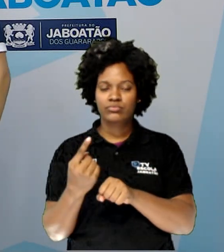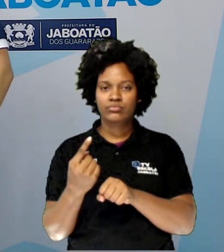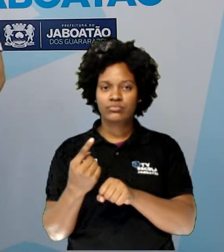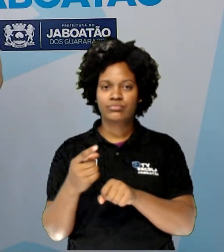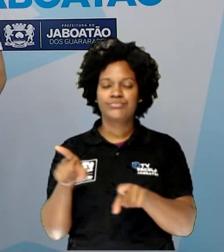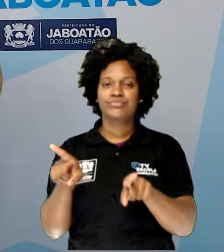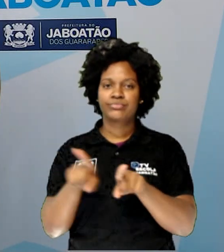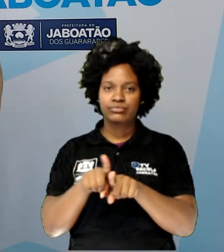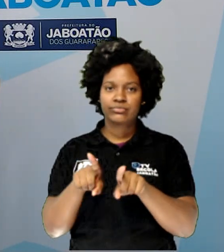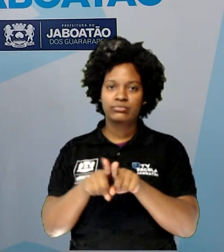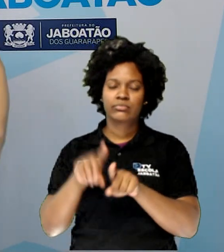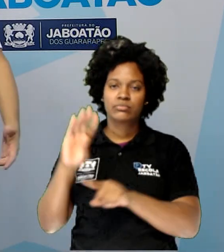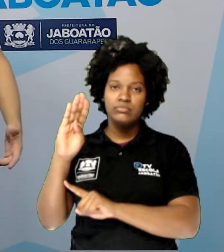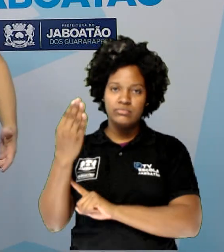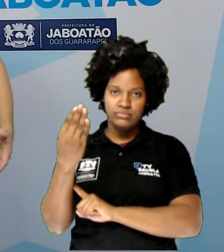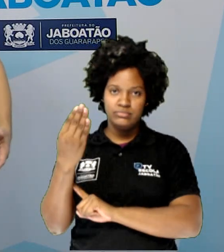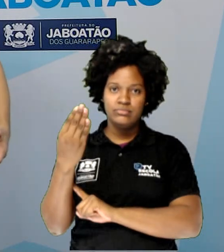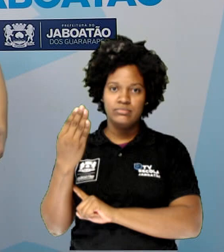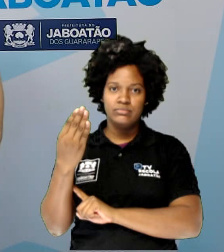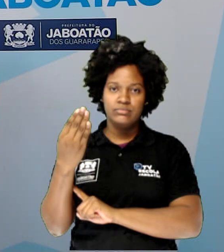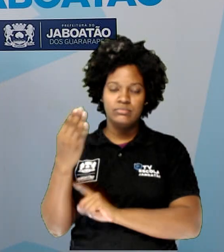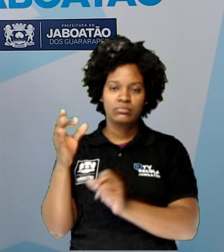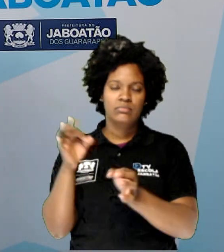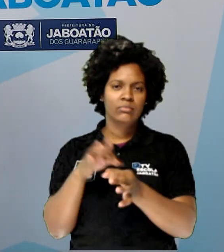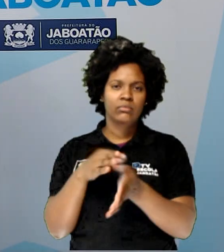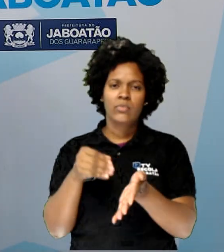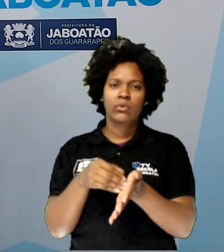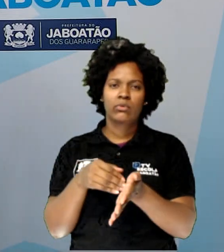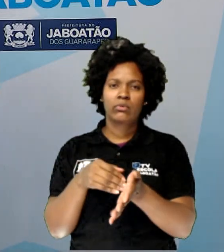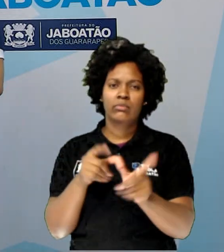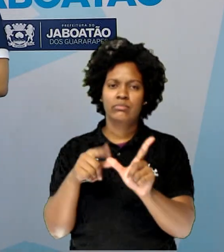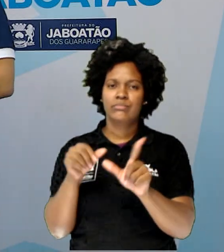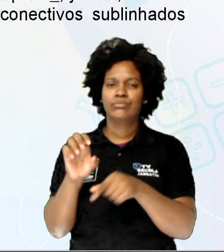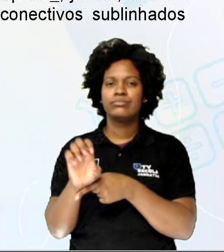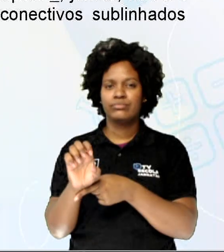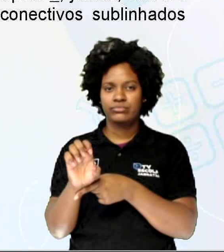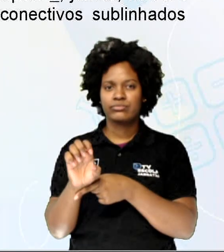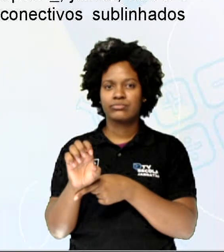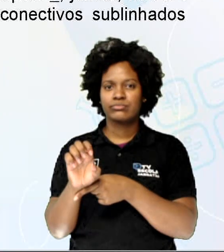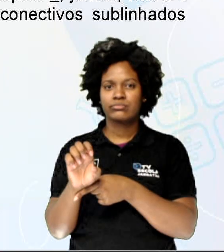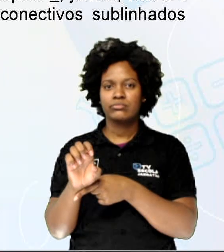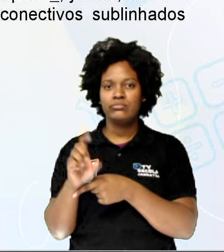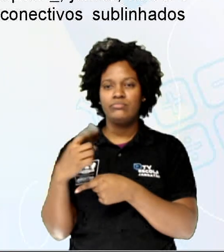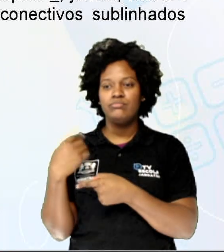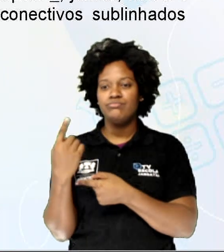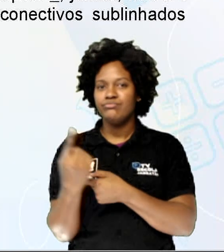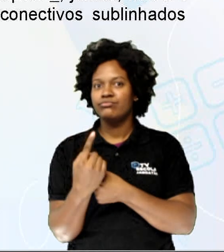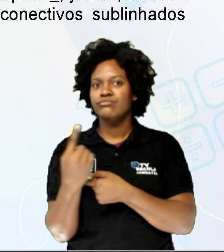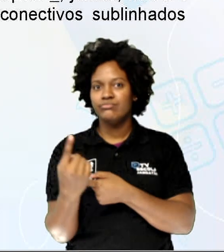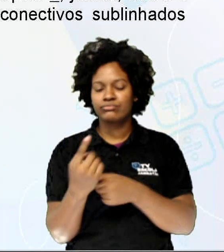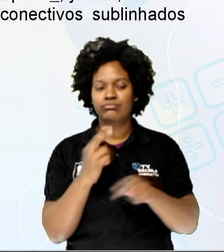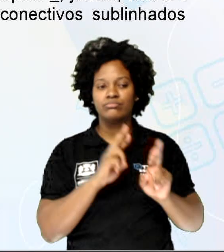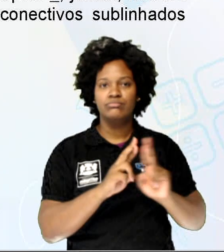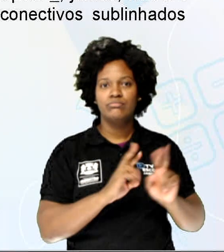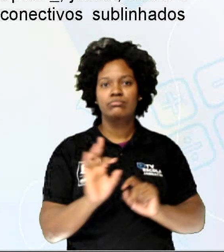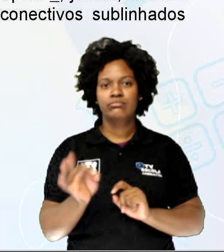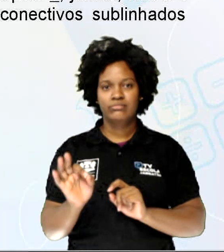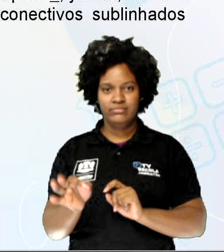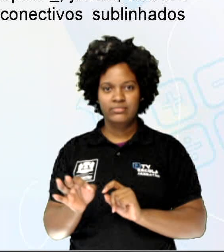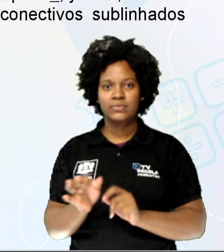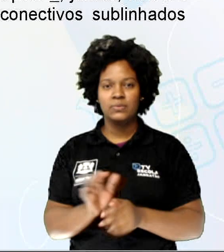esse item também é falso. O que só nos resta, então, avaliar o item E, né, que até então é a nossa única possível resposta, vamos a ele.